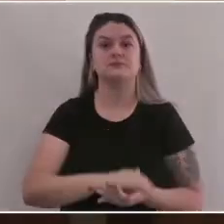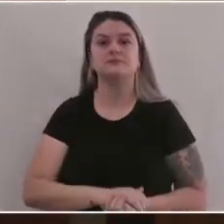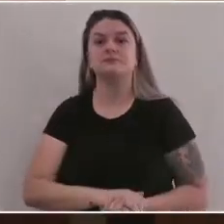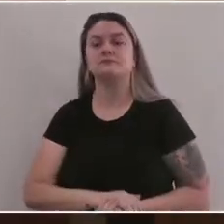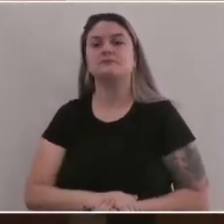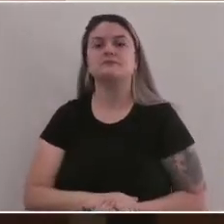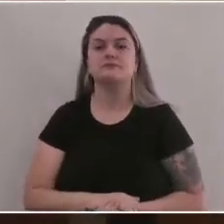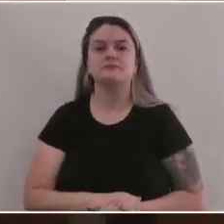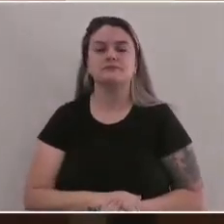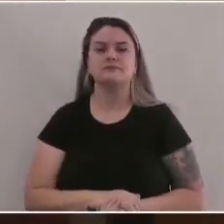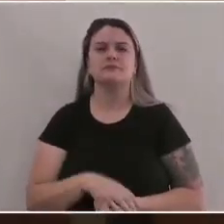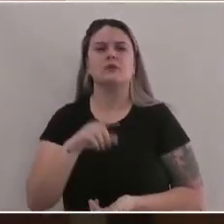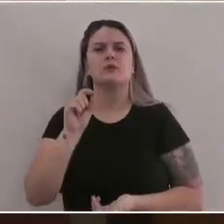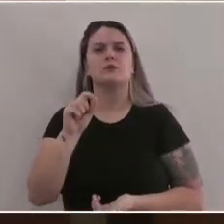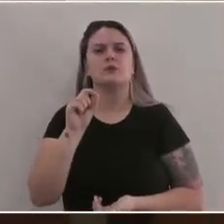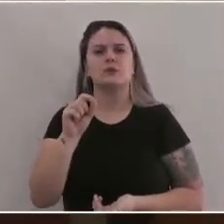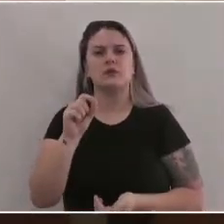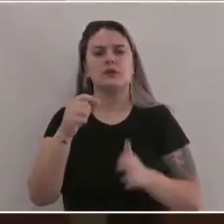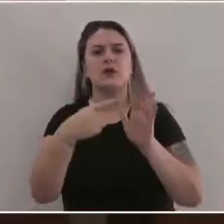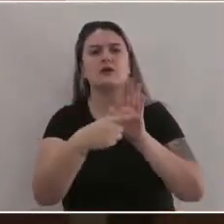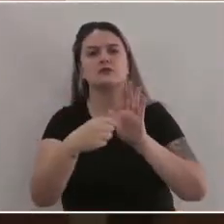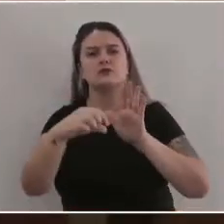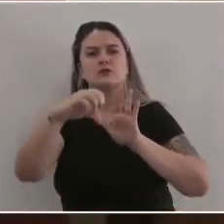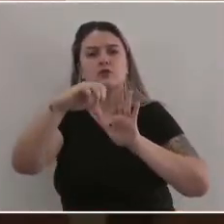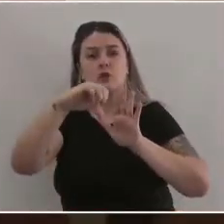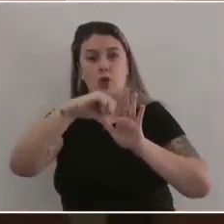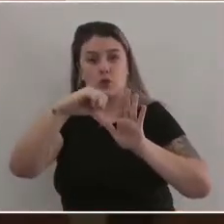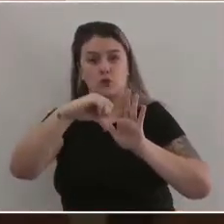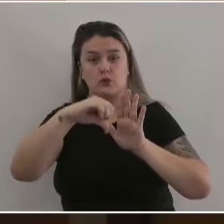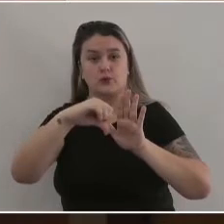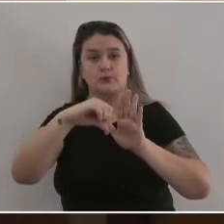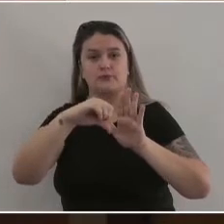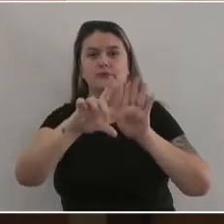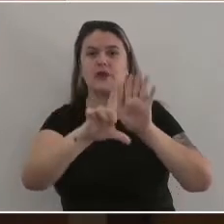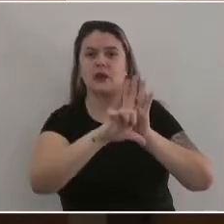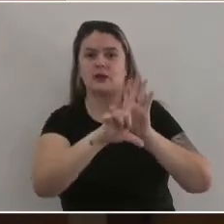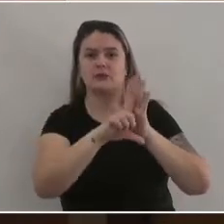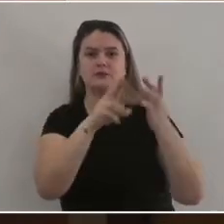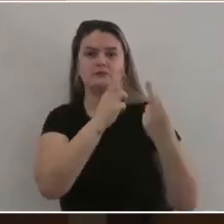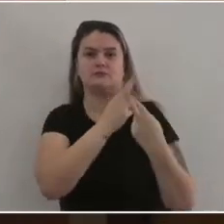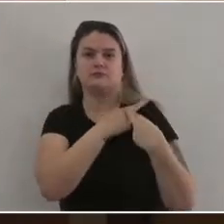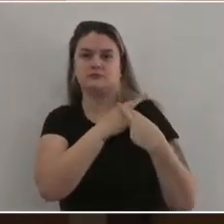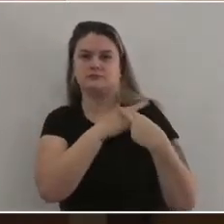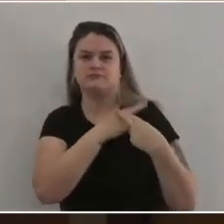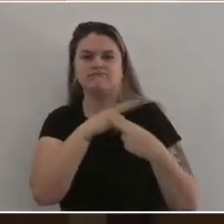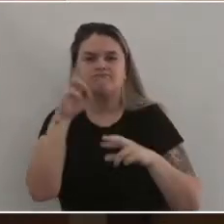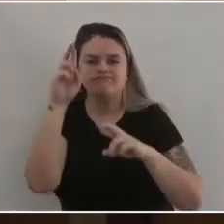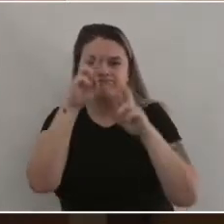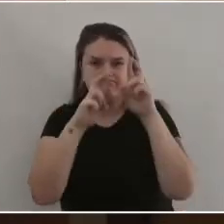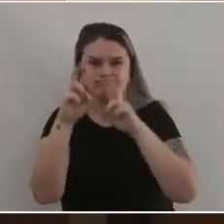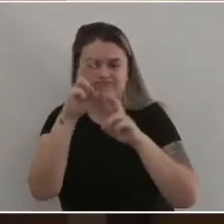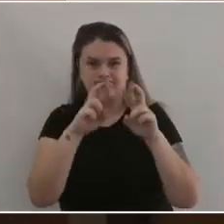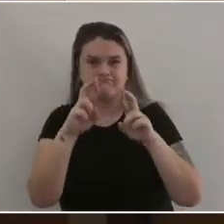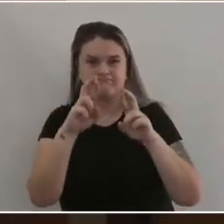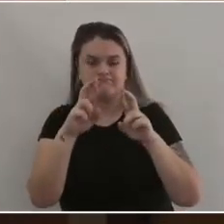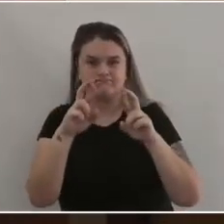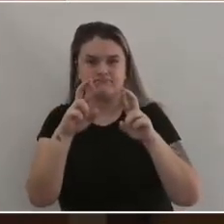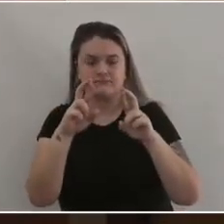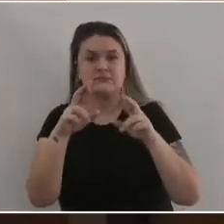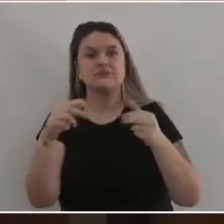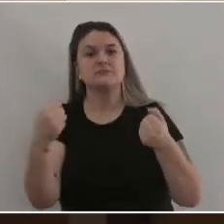prosseguimento àquilo que o artigo 9º da Lei de Responsabilidade Fiscal apregou, que